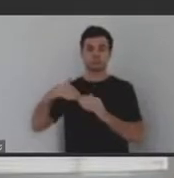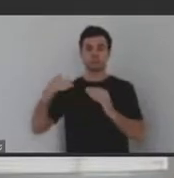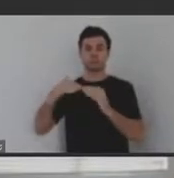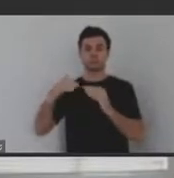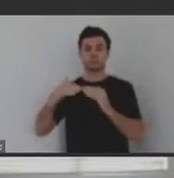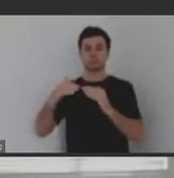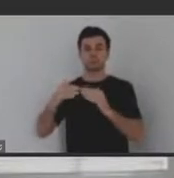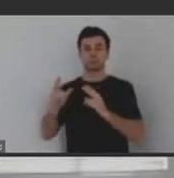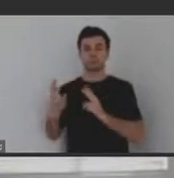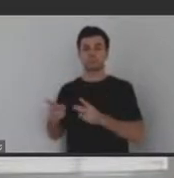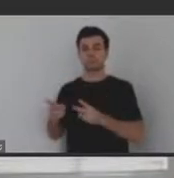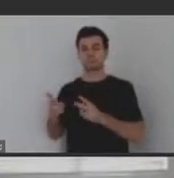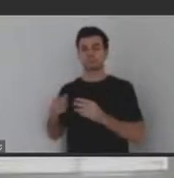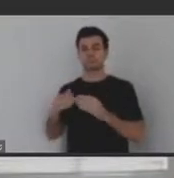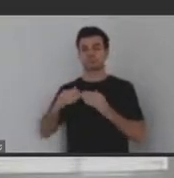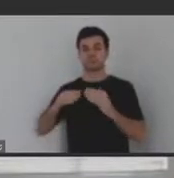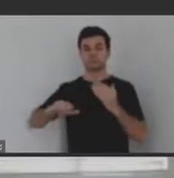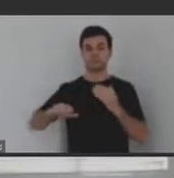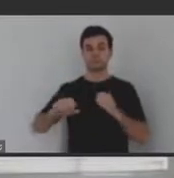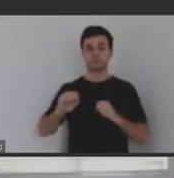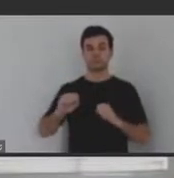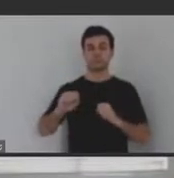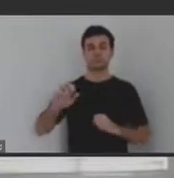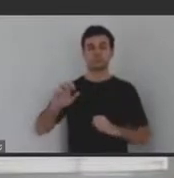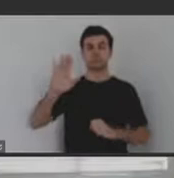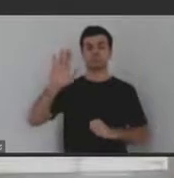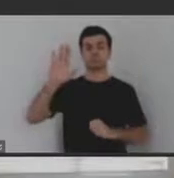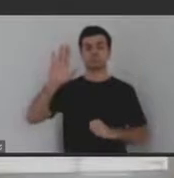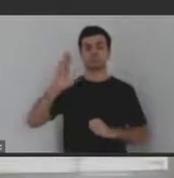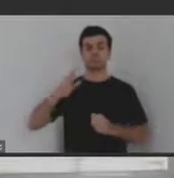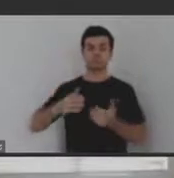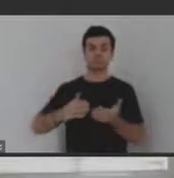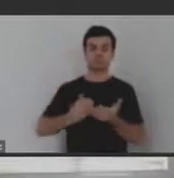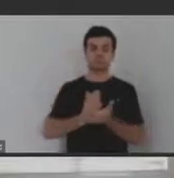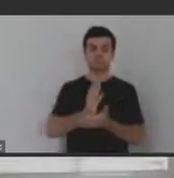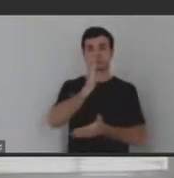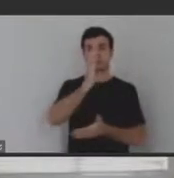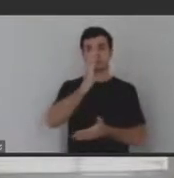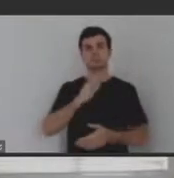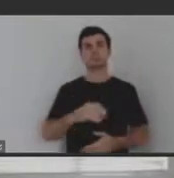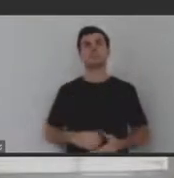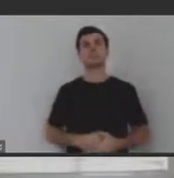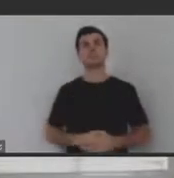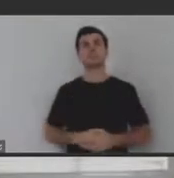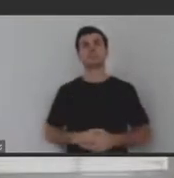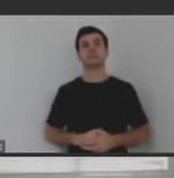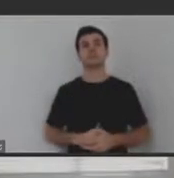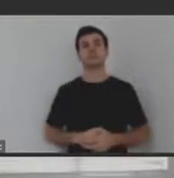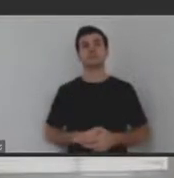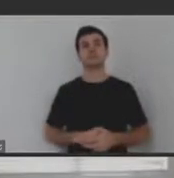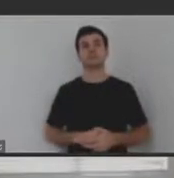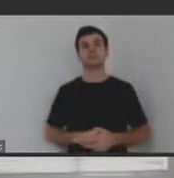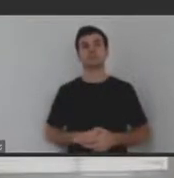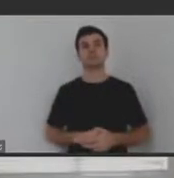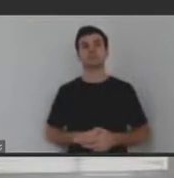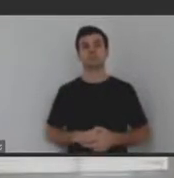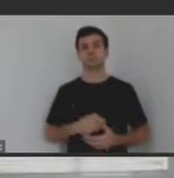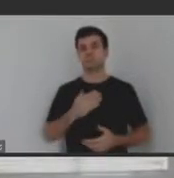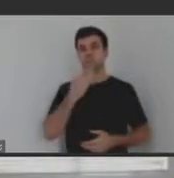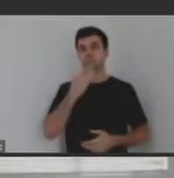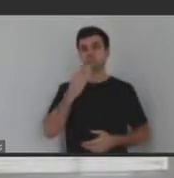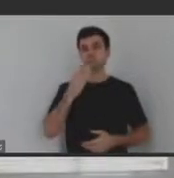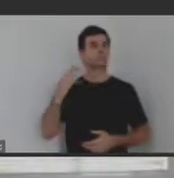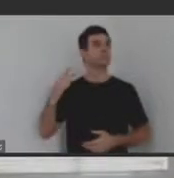permaneçam como estão, os contrários se manifestem. Está aprovado por toda esta casa. Solicito ao vereador